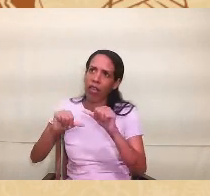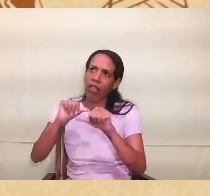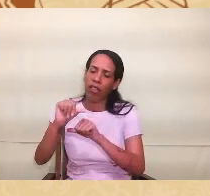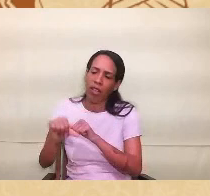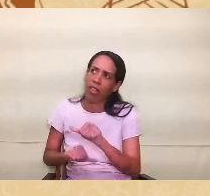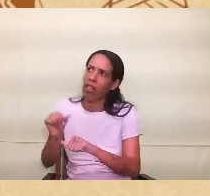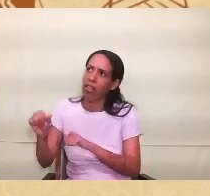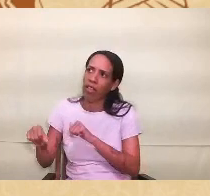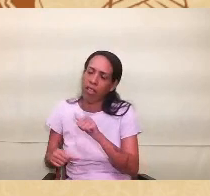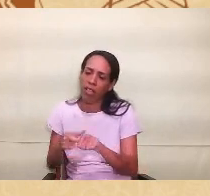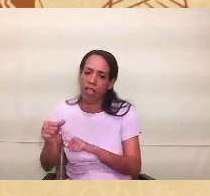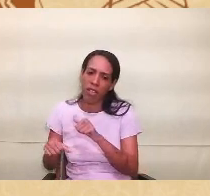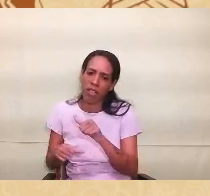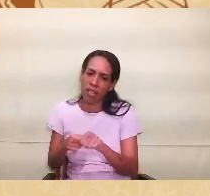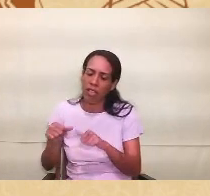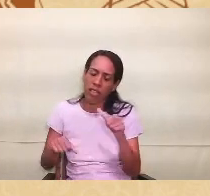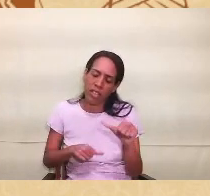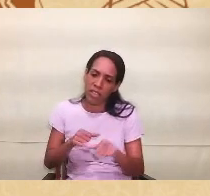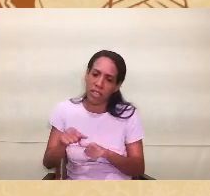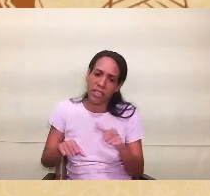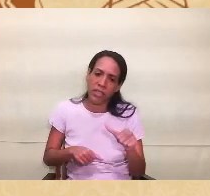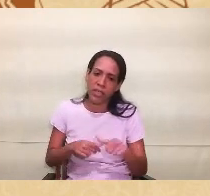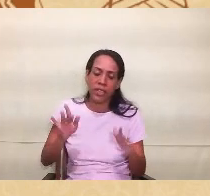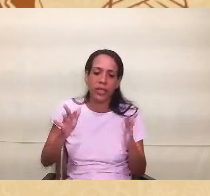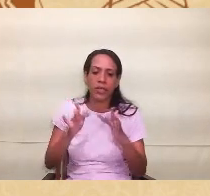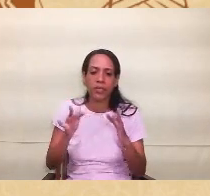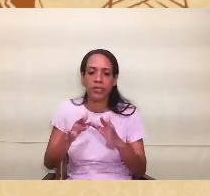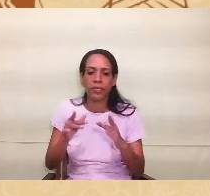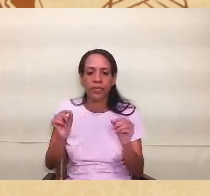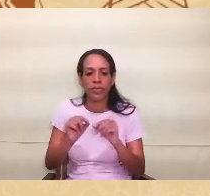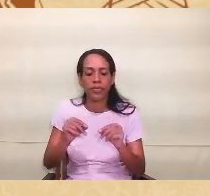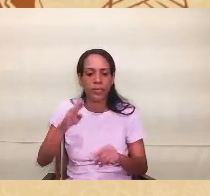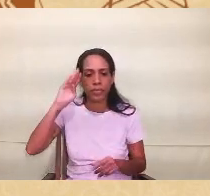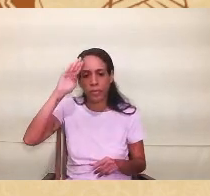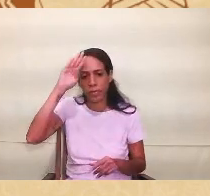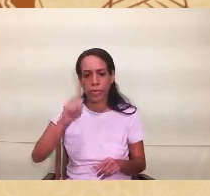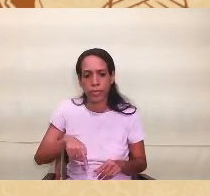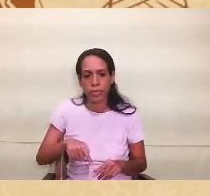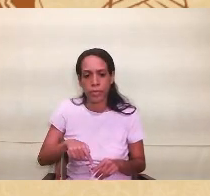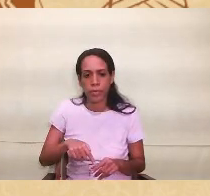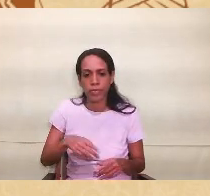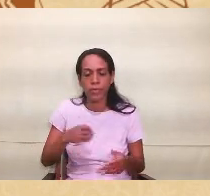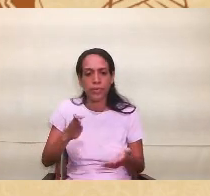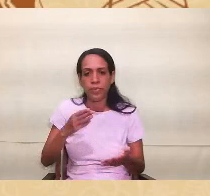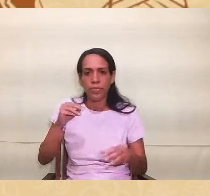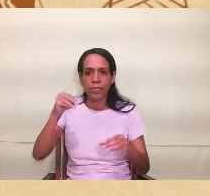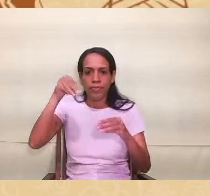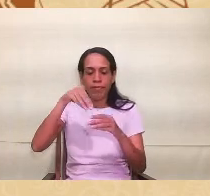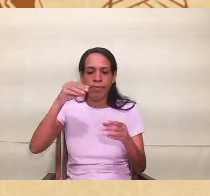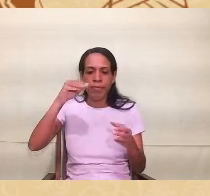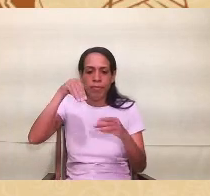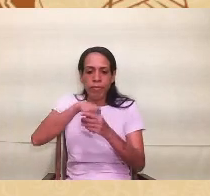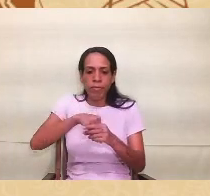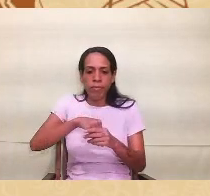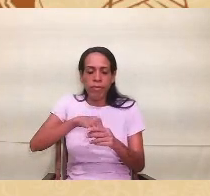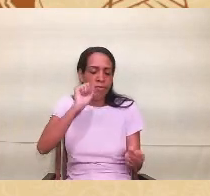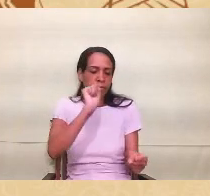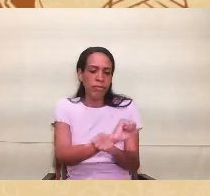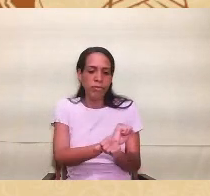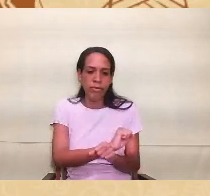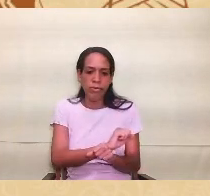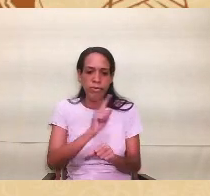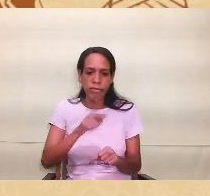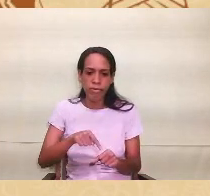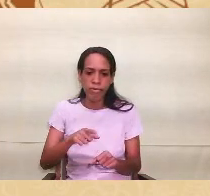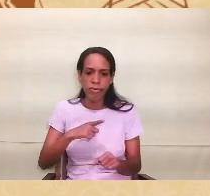que o Alexandre de Moraes fez com o Bolsonaro. Foi isso que impediu a votação. Então, e esse